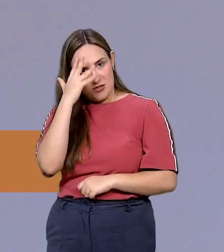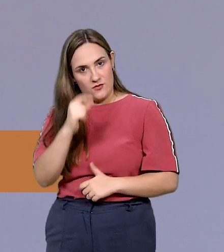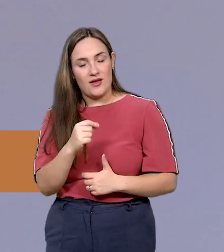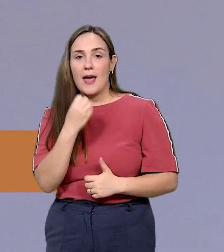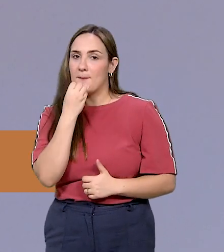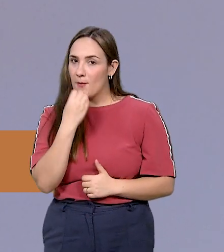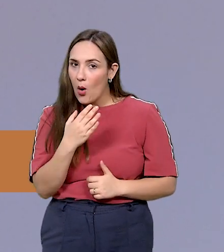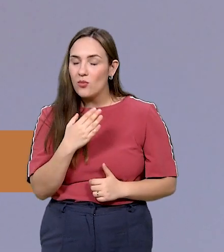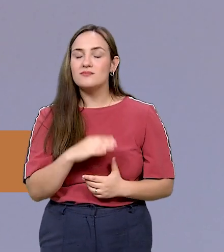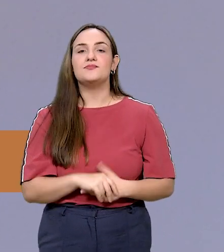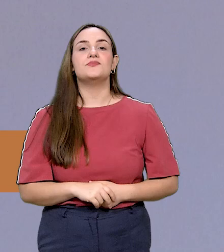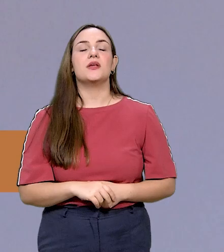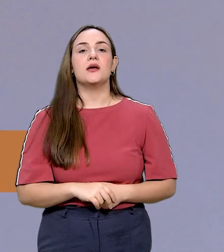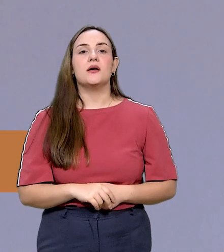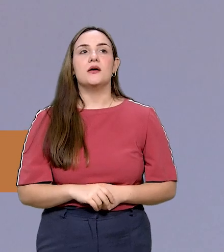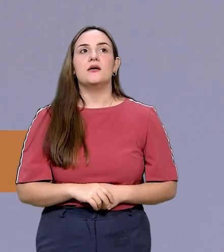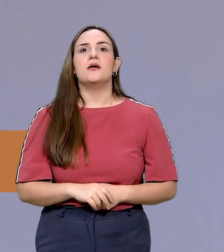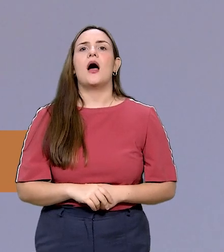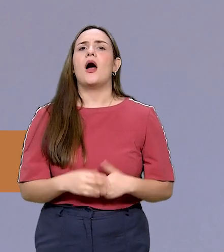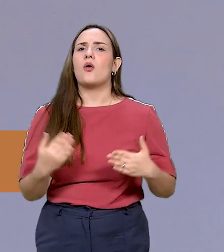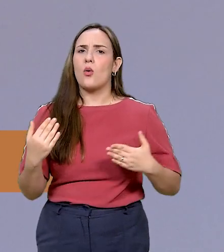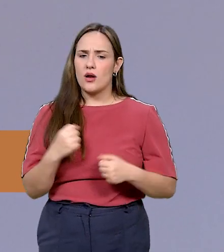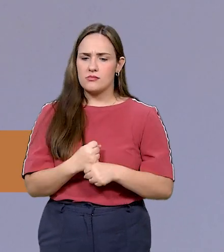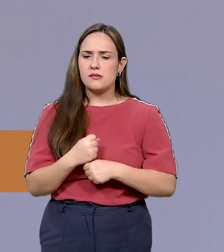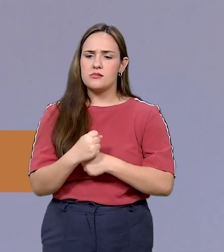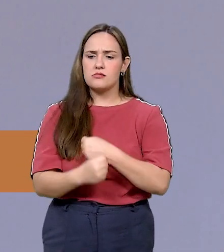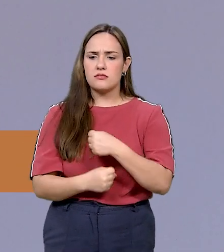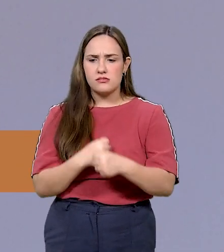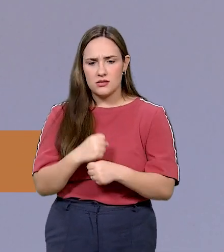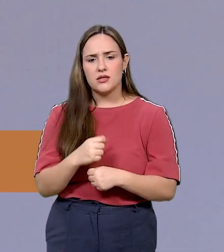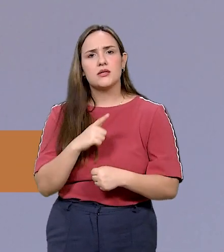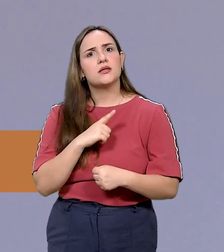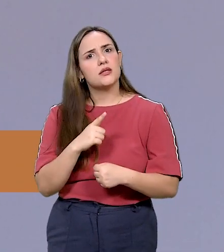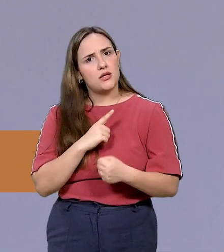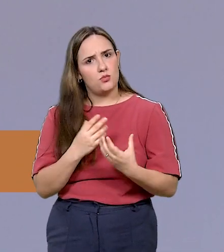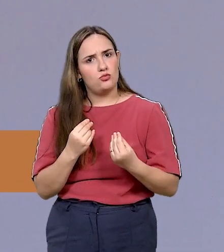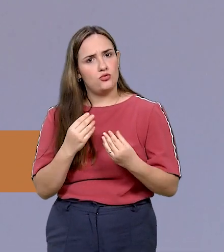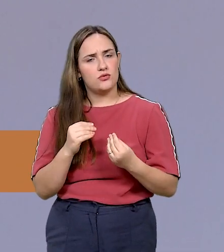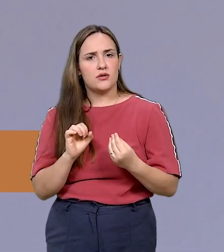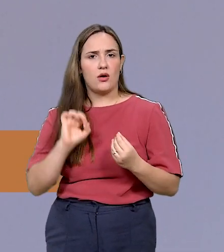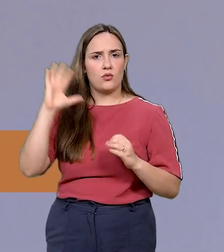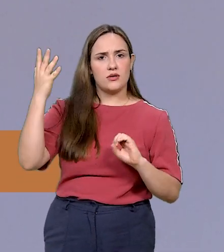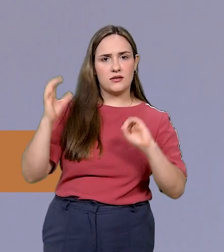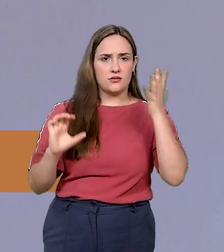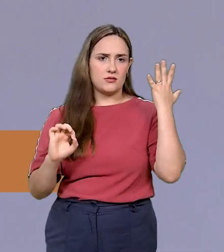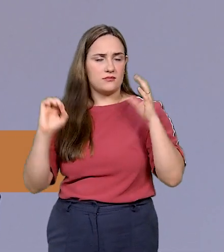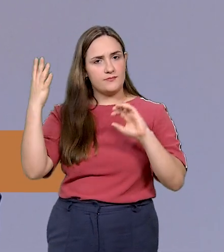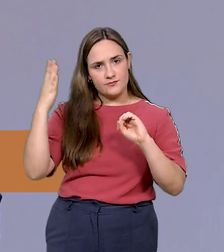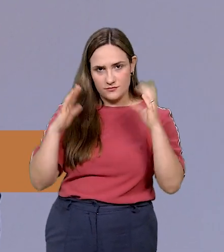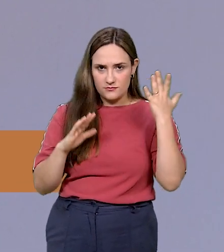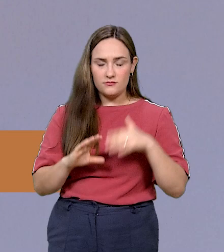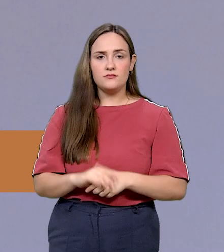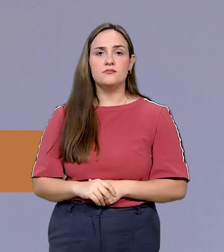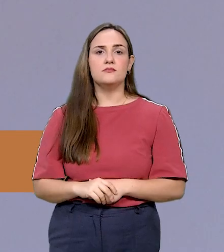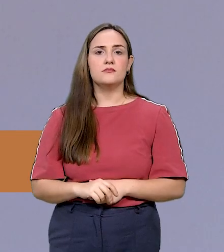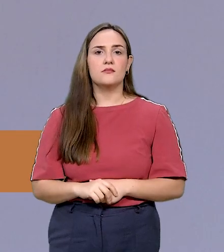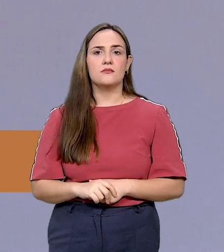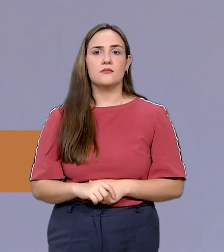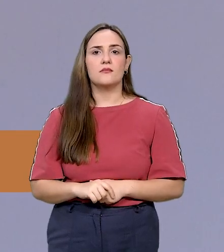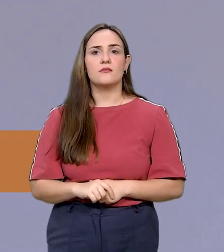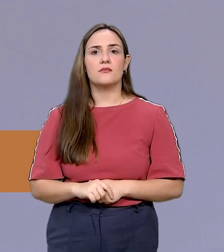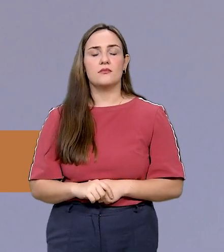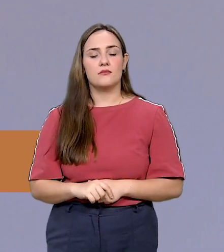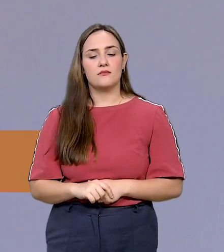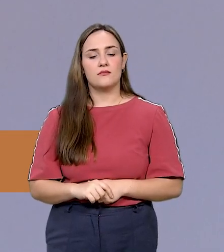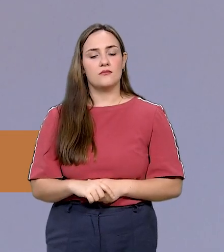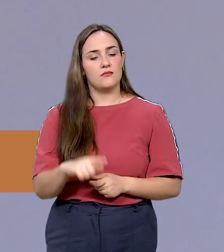muito positivo, nós temos atendido ao longo desse ano muitos casos, mais da metade dos casos resultam em